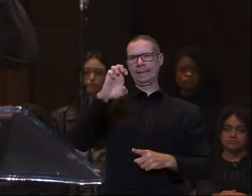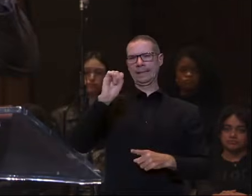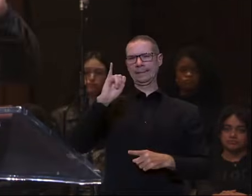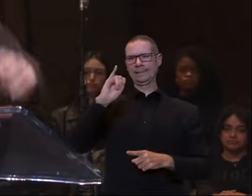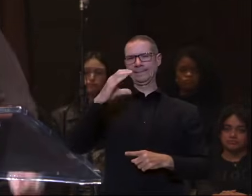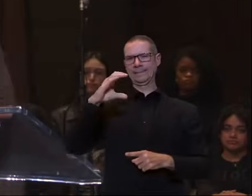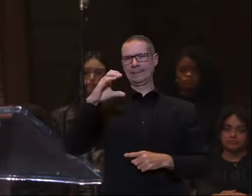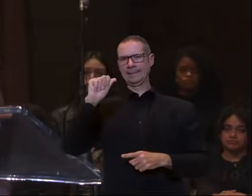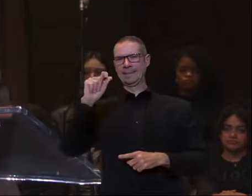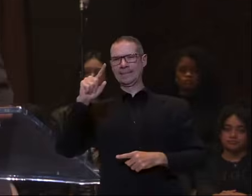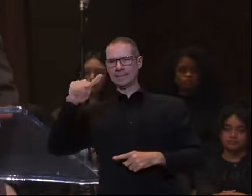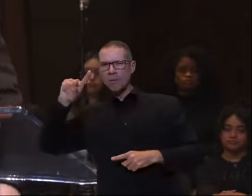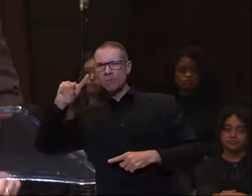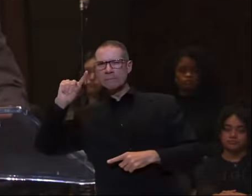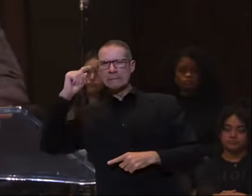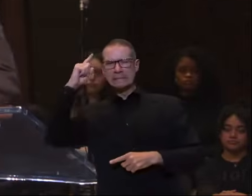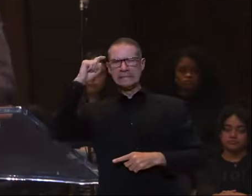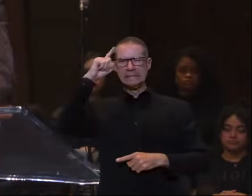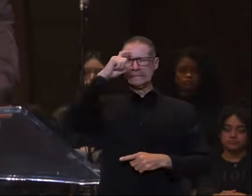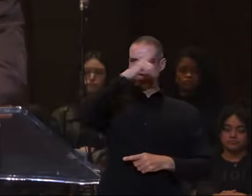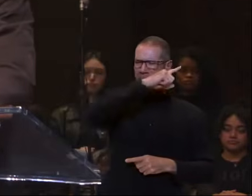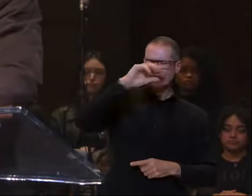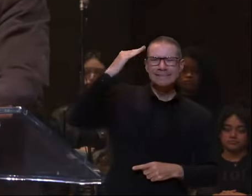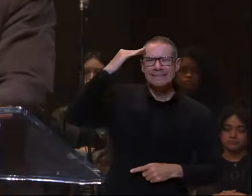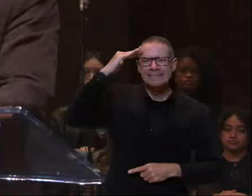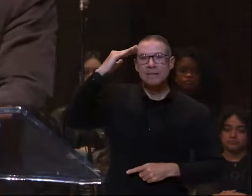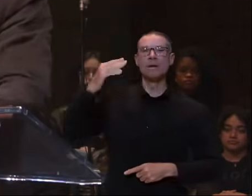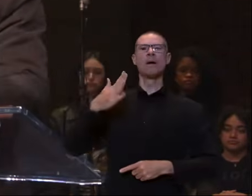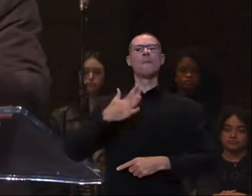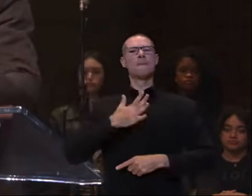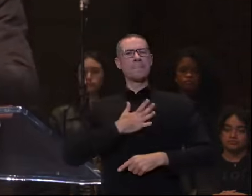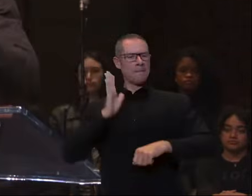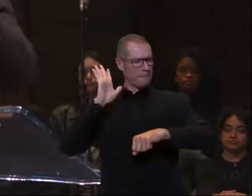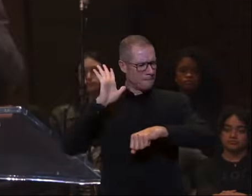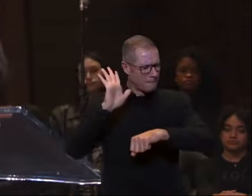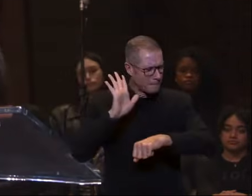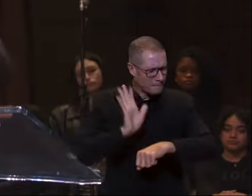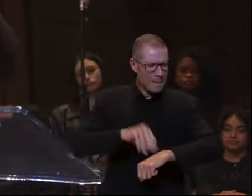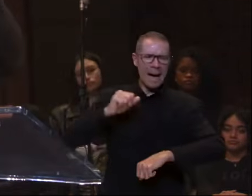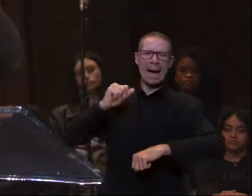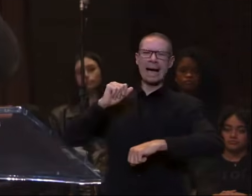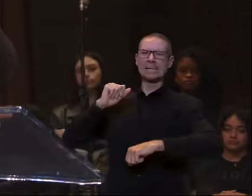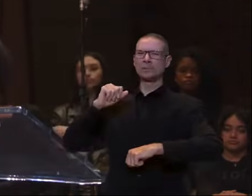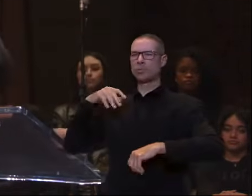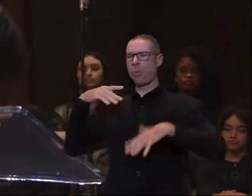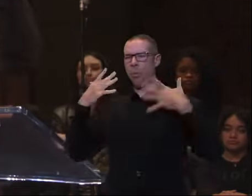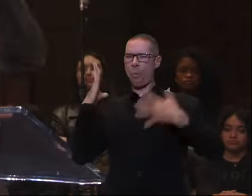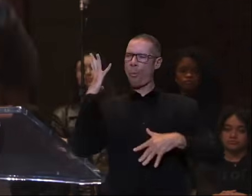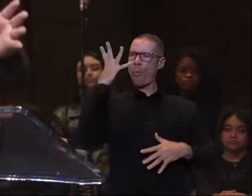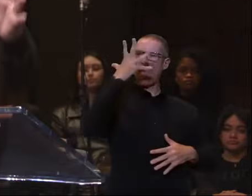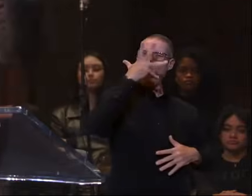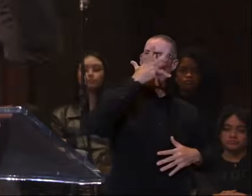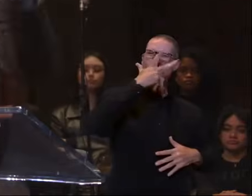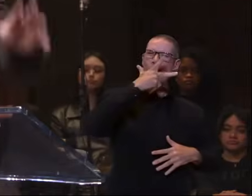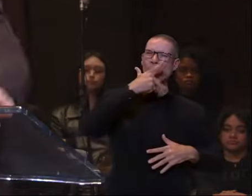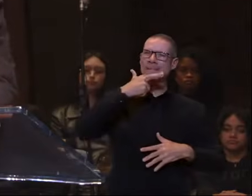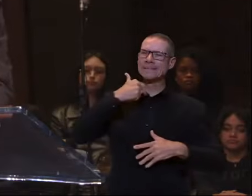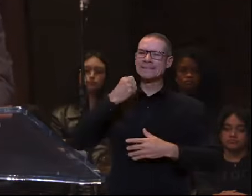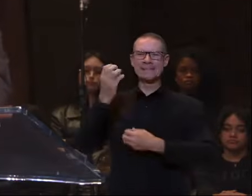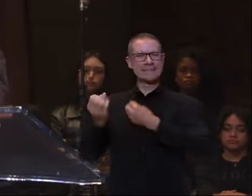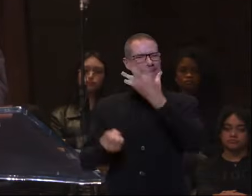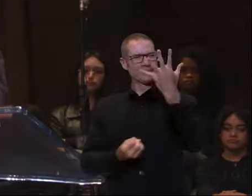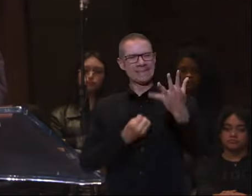seja complexa de entender, ela é para mim uma das mais belas declarações de amor na